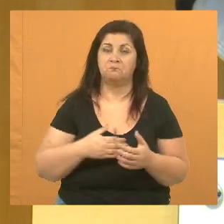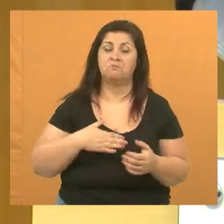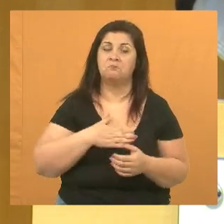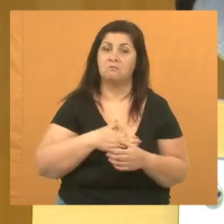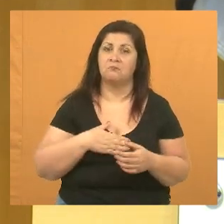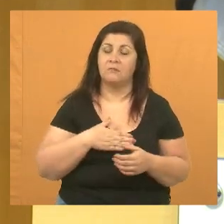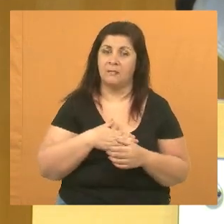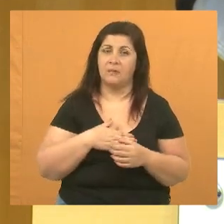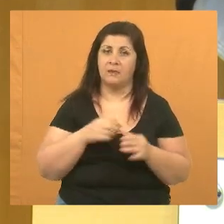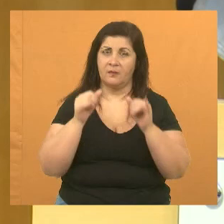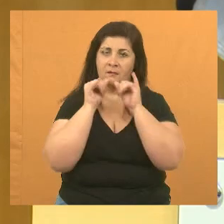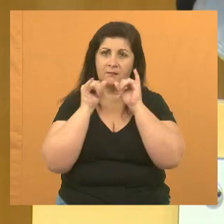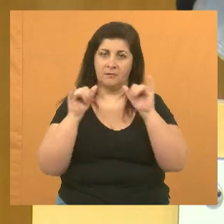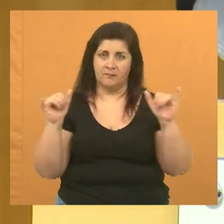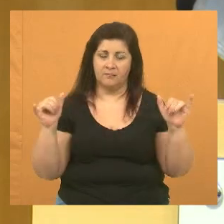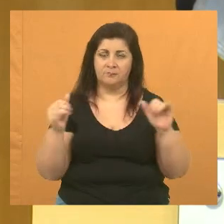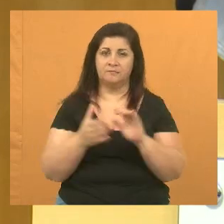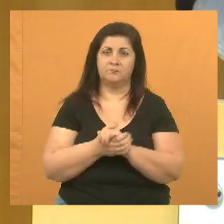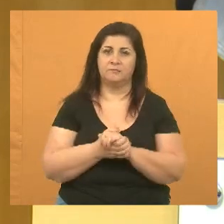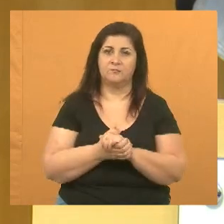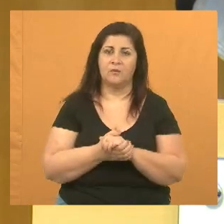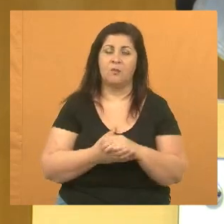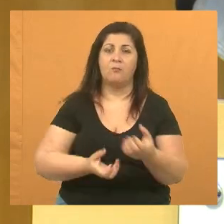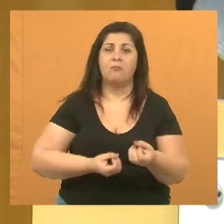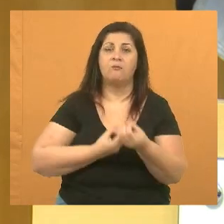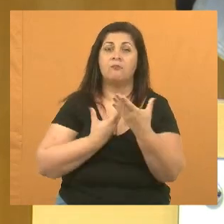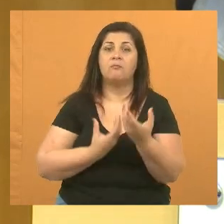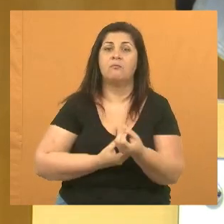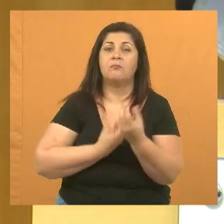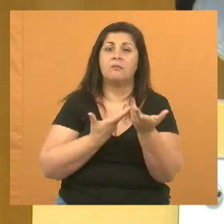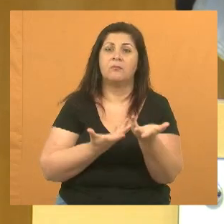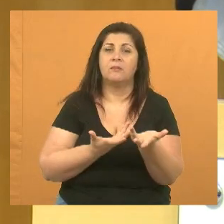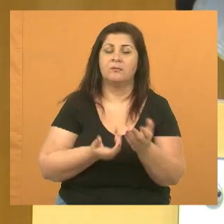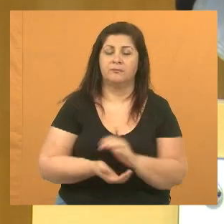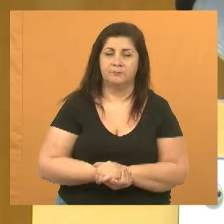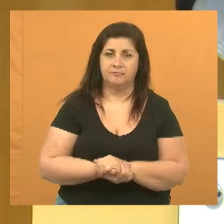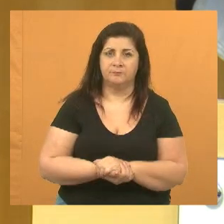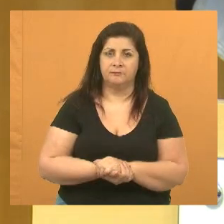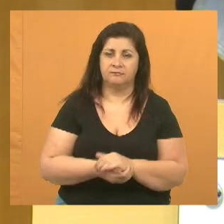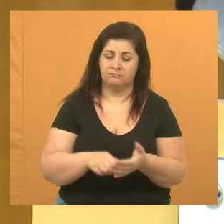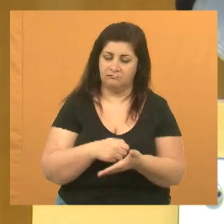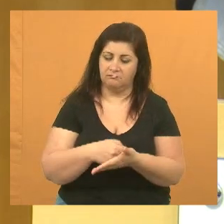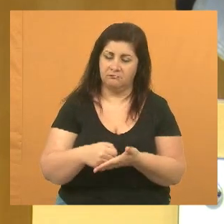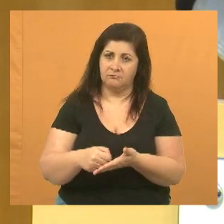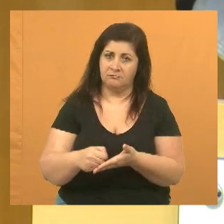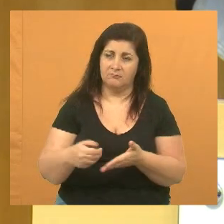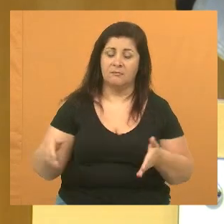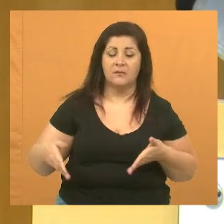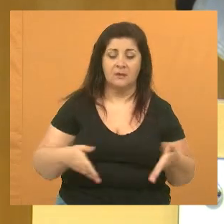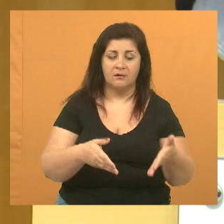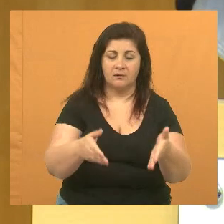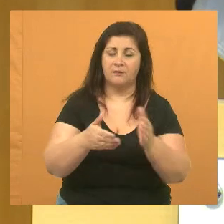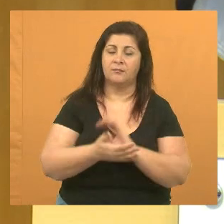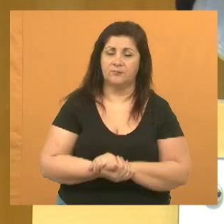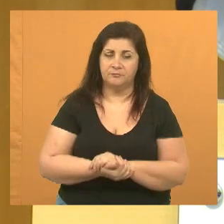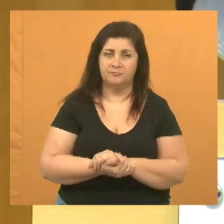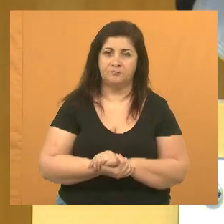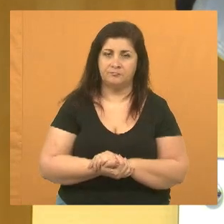de compartilhar com vocês um poema que eu escrevi da minha trajetória,